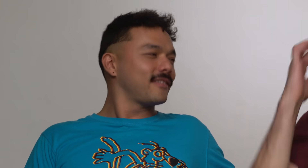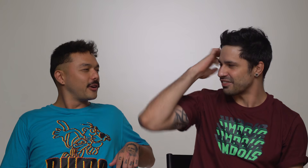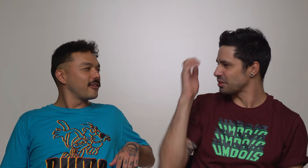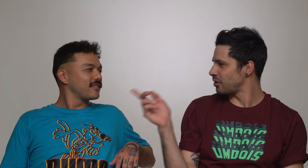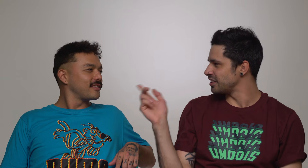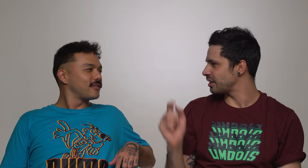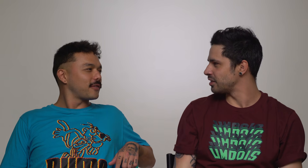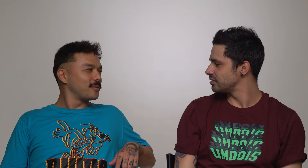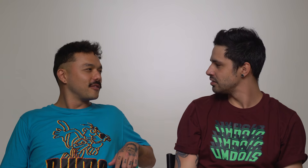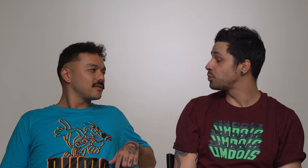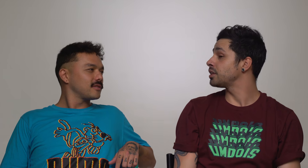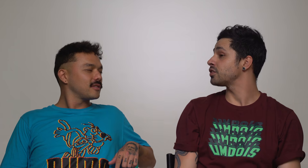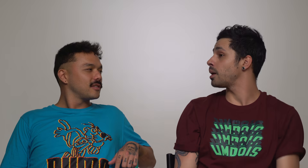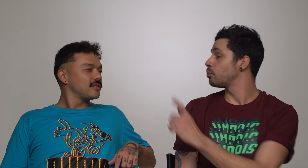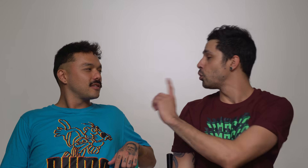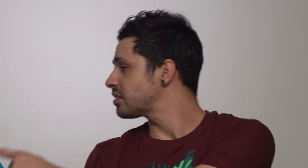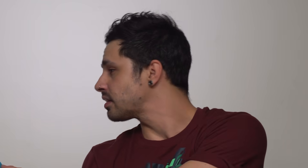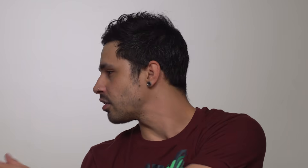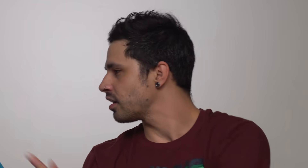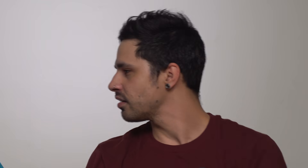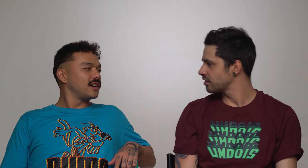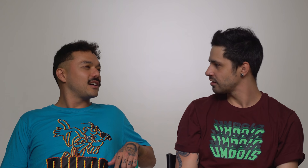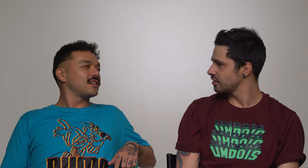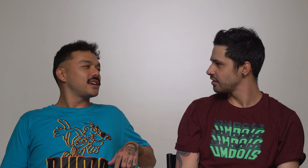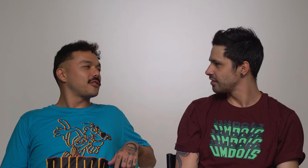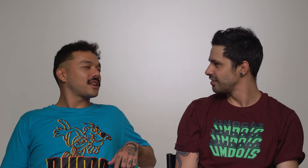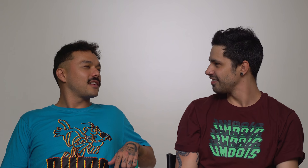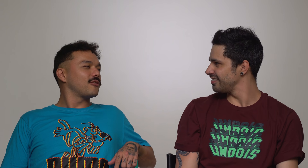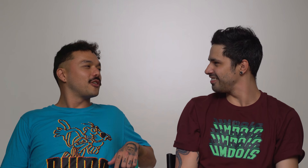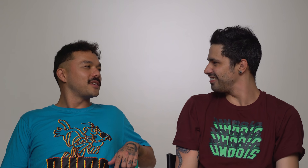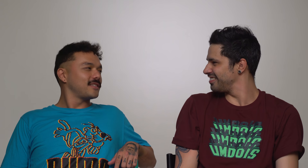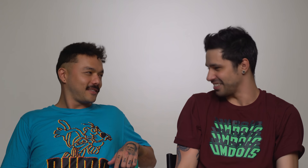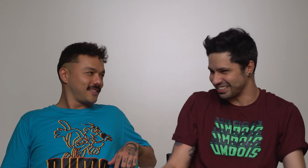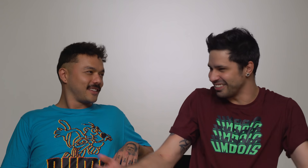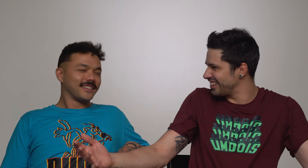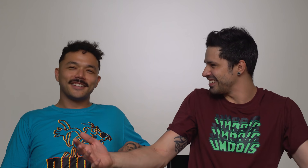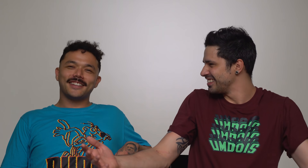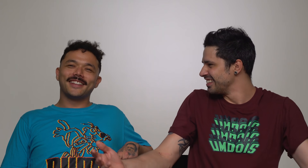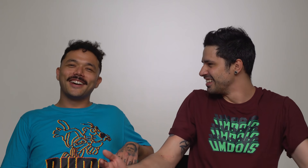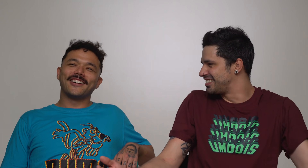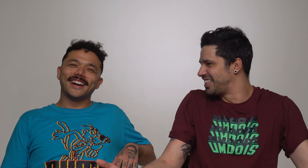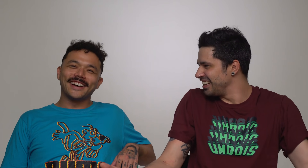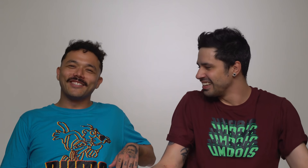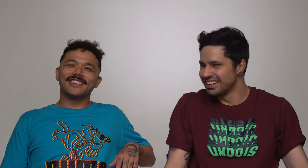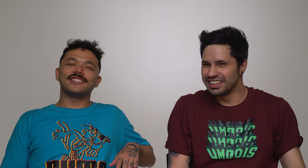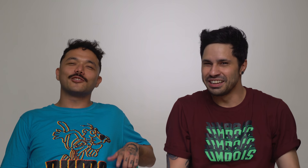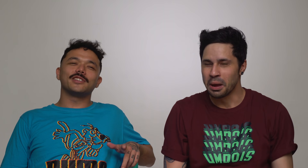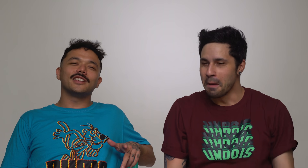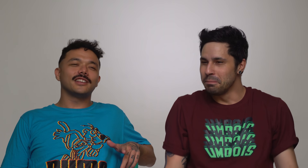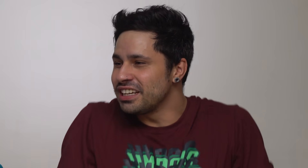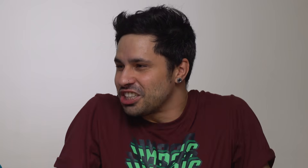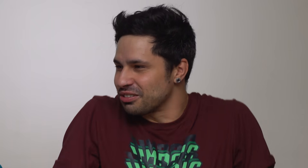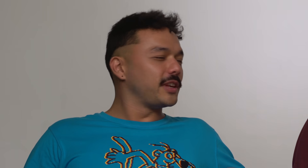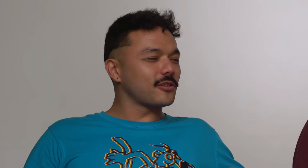Fígaro! Doeu? Tá bom nisso, hein, tá, mano? Tá ficando bom? A gente podia fazer uma dupla Sertanoia. Ah, e aí? Como é que será o nome? Sertanoia. Não, caralho. Mas